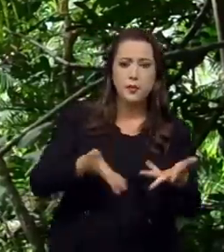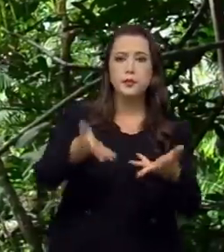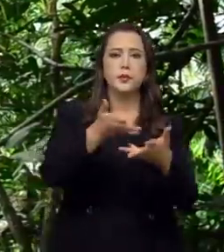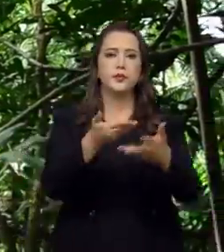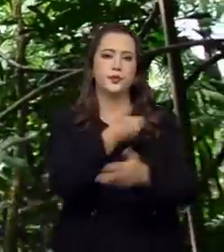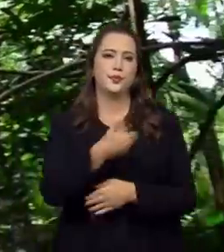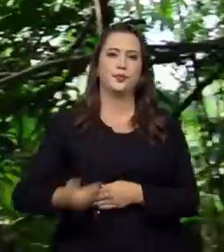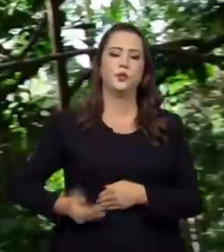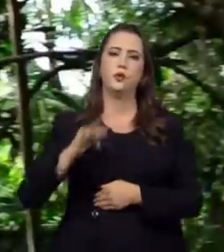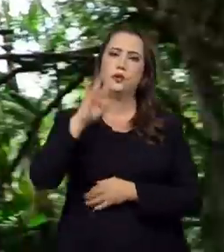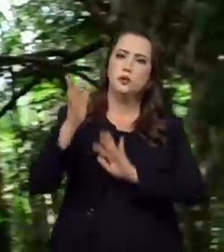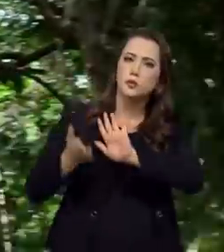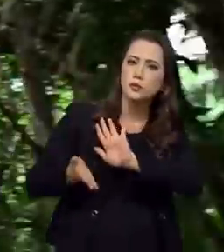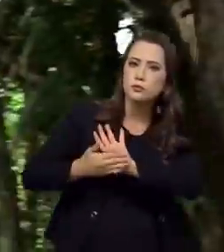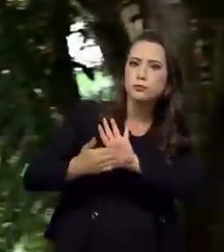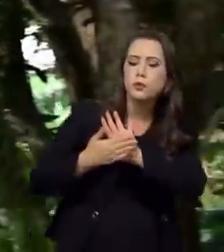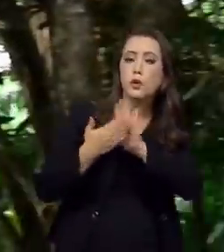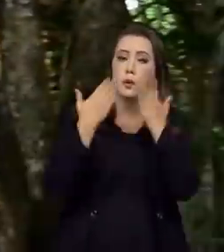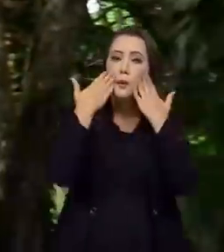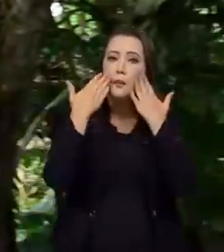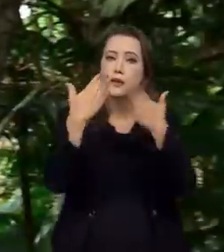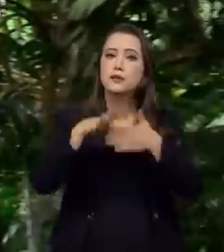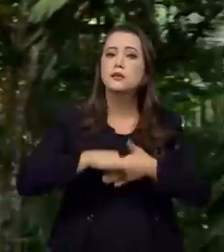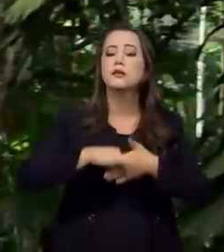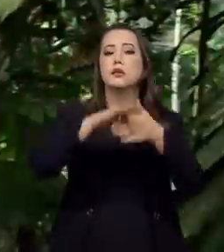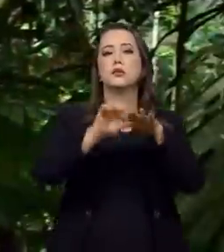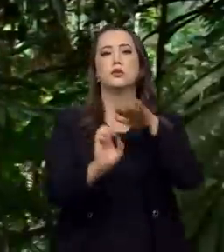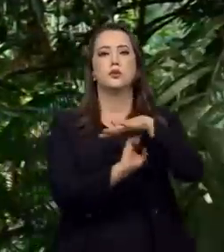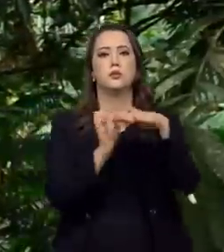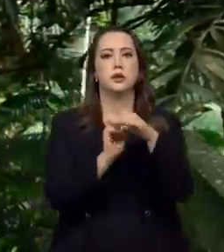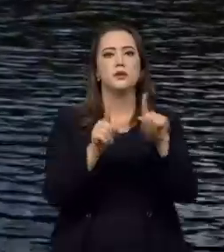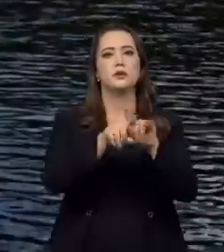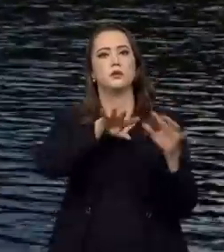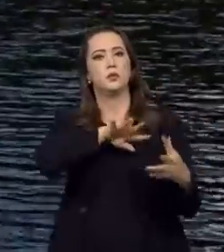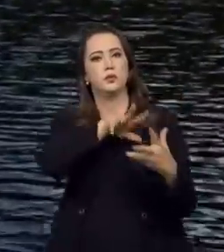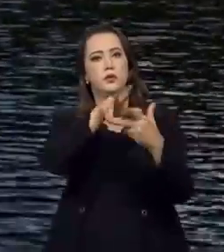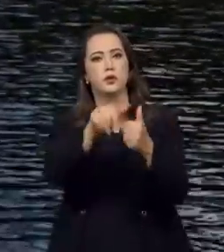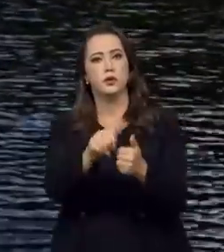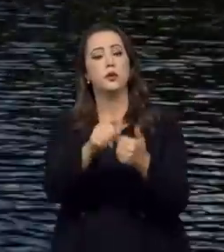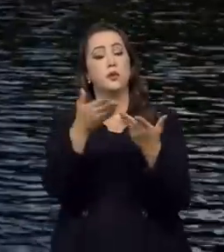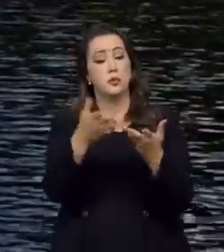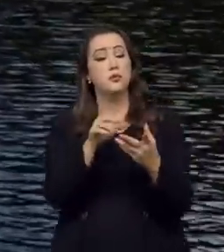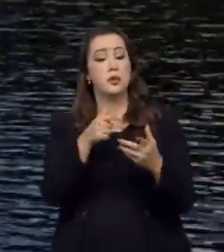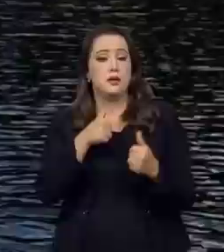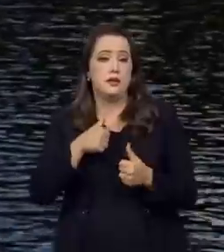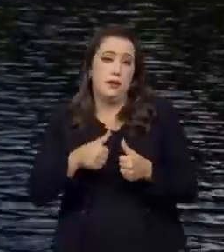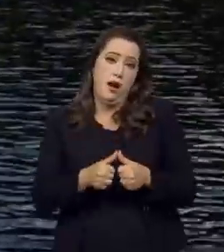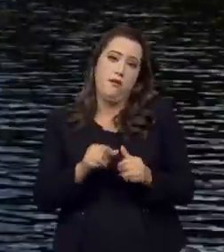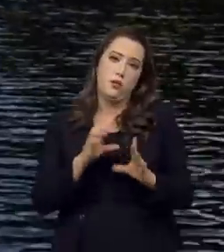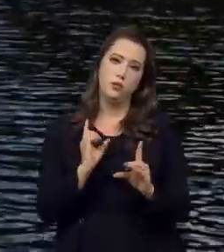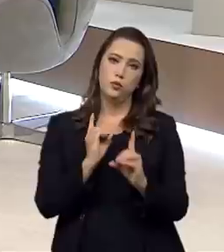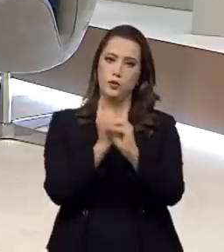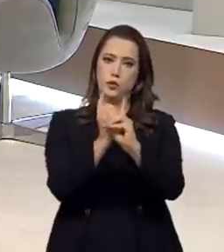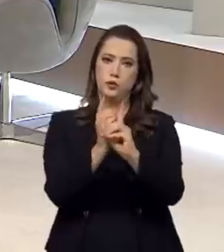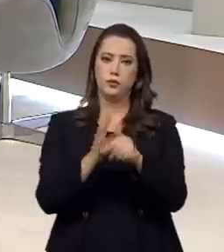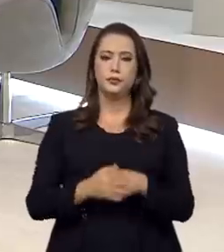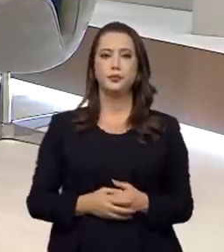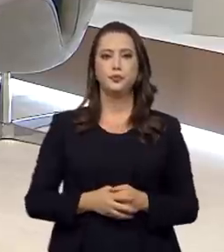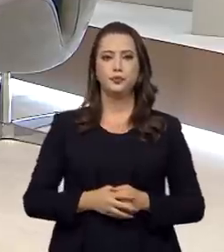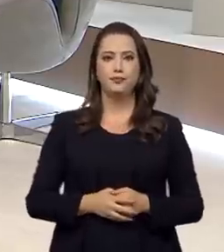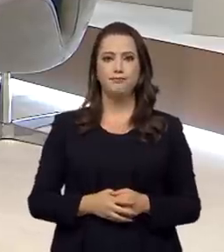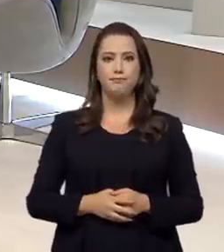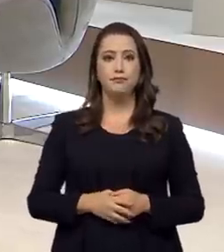governo federal em propostas apresentadas aos líderes empresariais e mundiais presentes no encontro